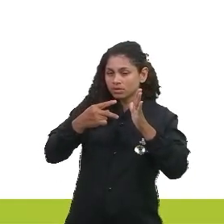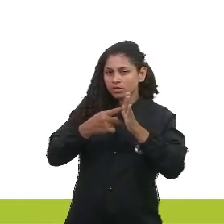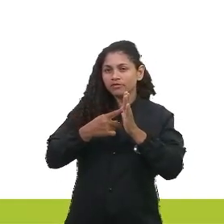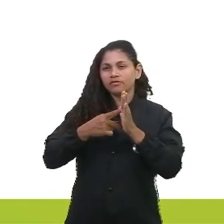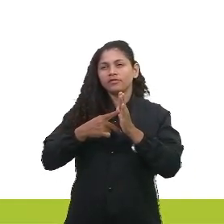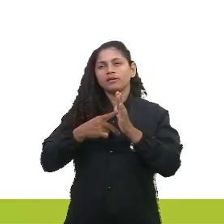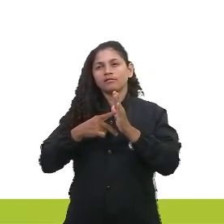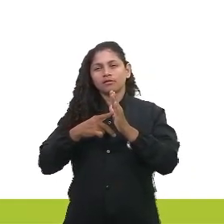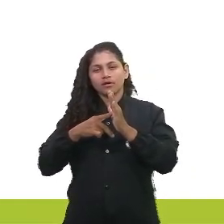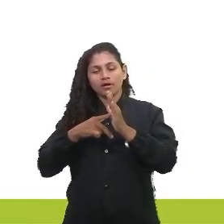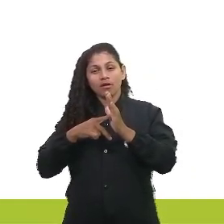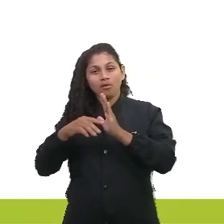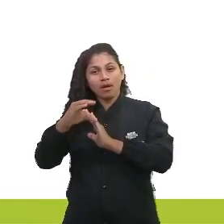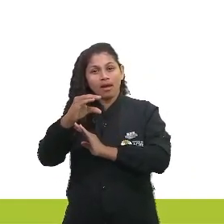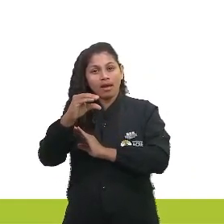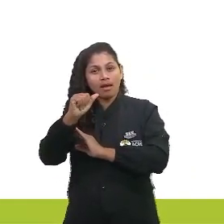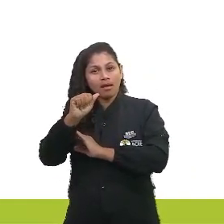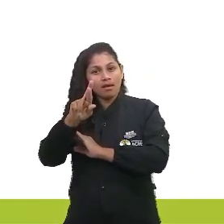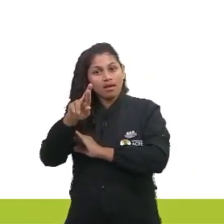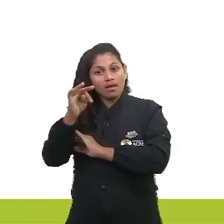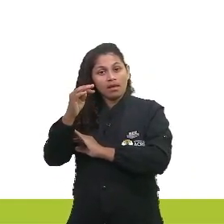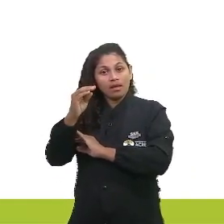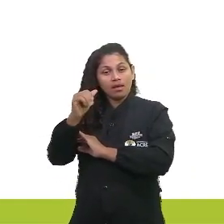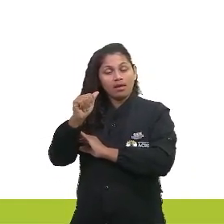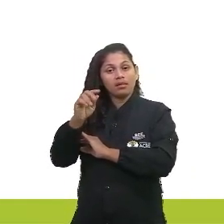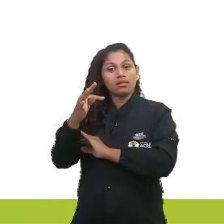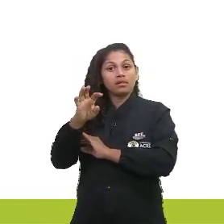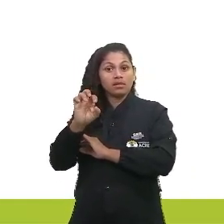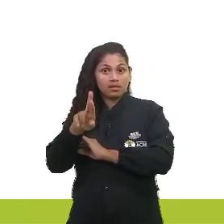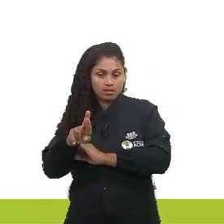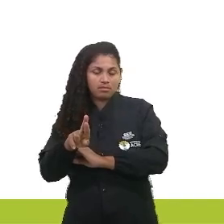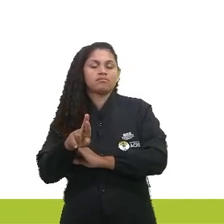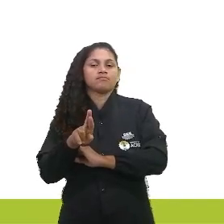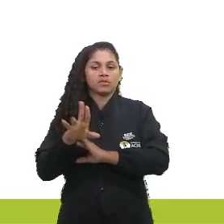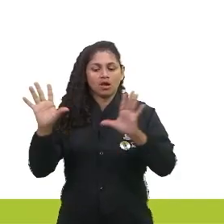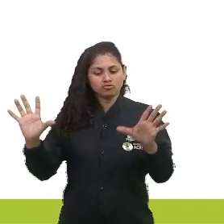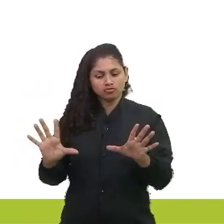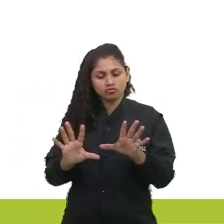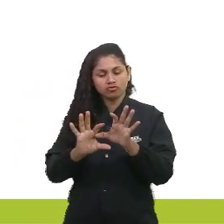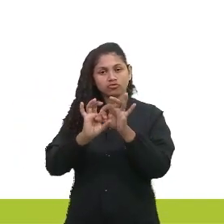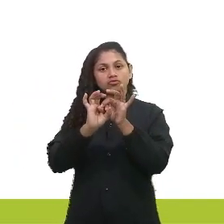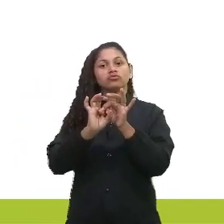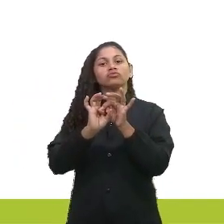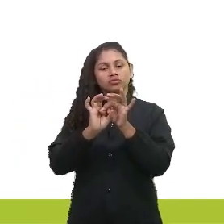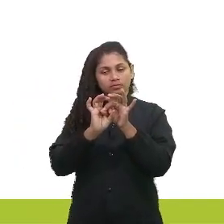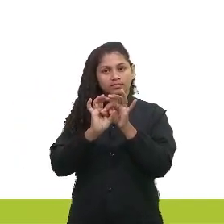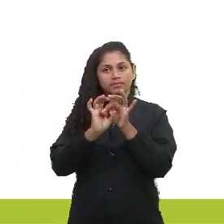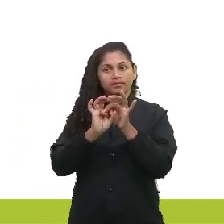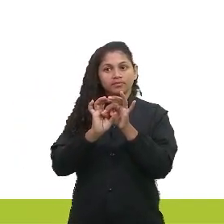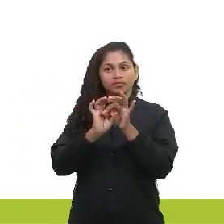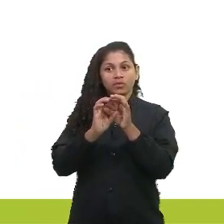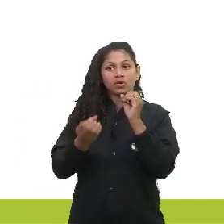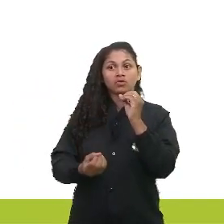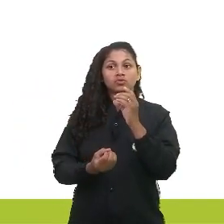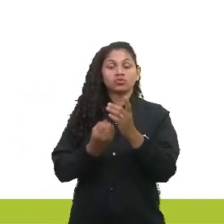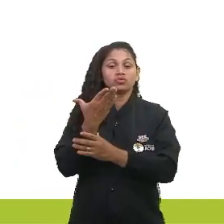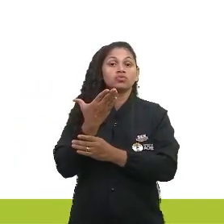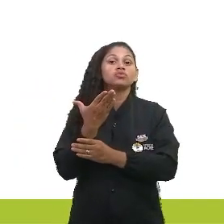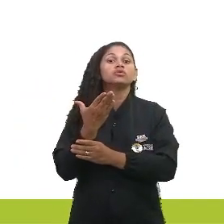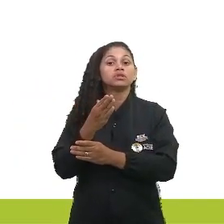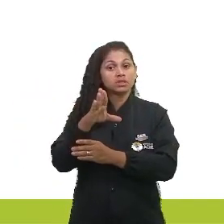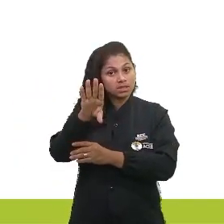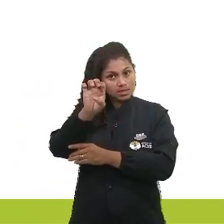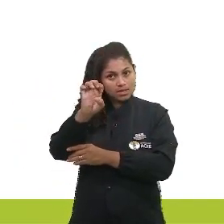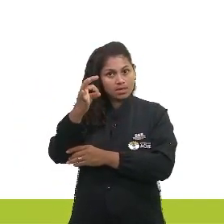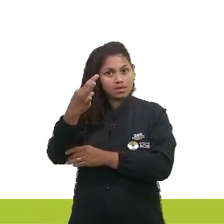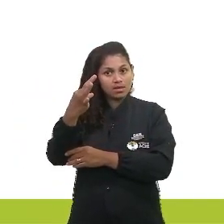caráter. E aí a junção dessas duas palavras, ethos e ethos, deu origem à palavra